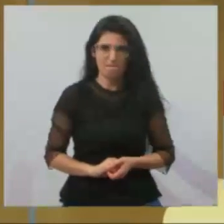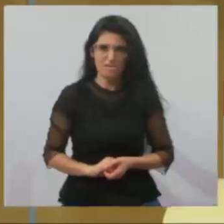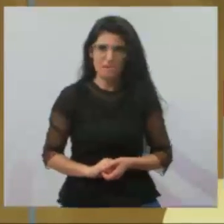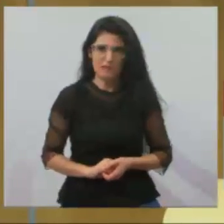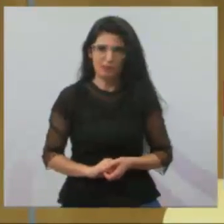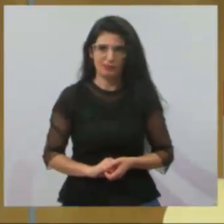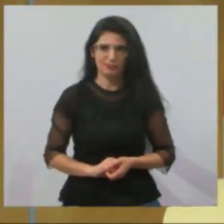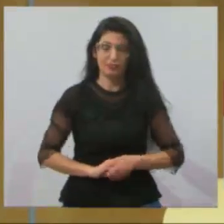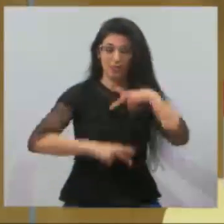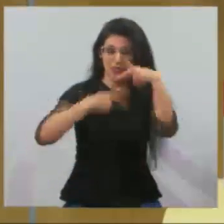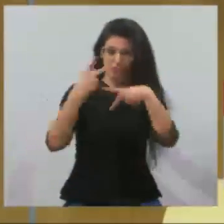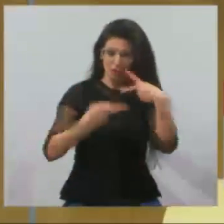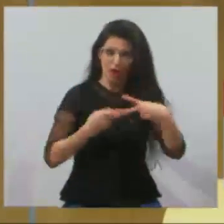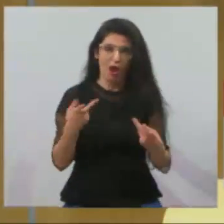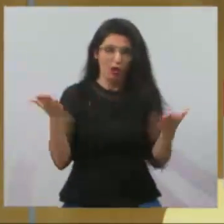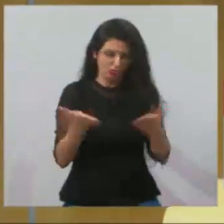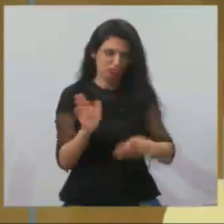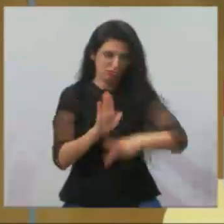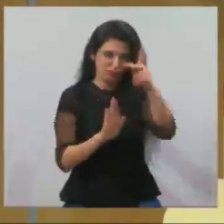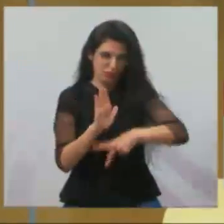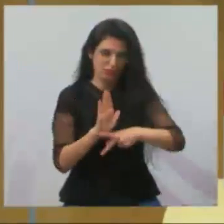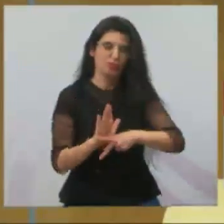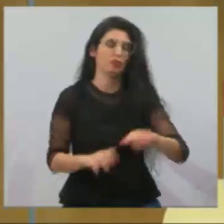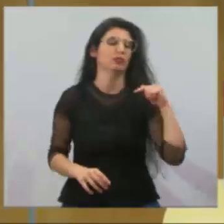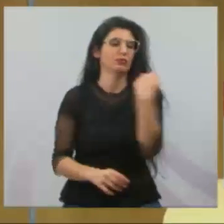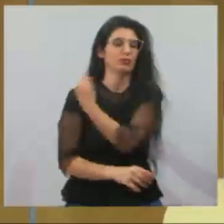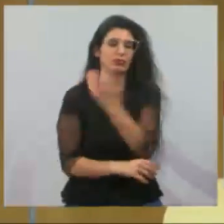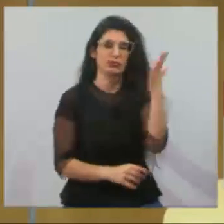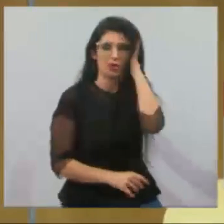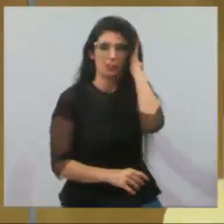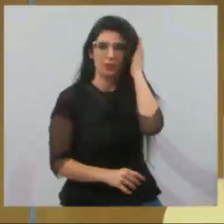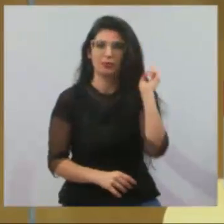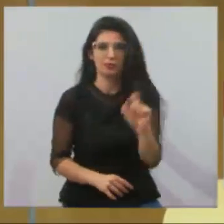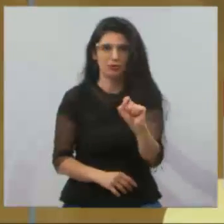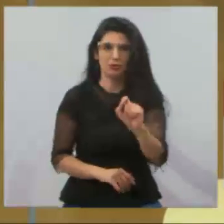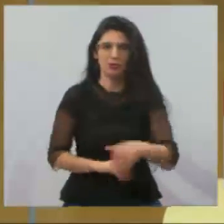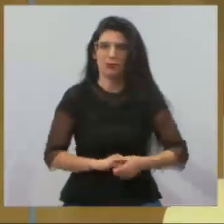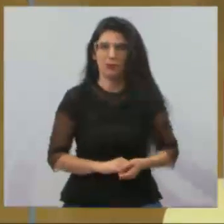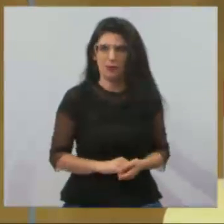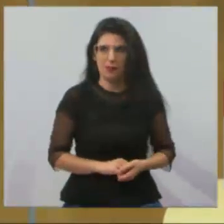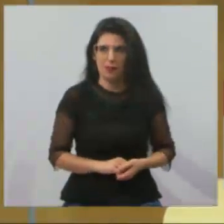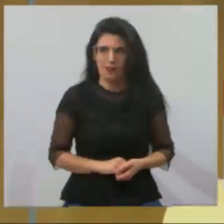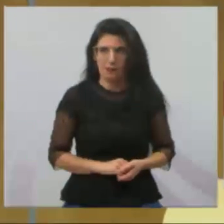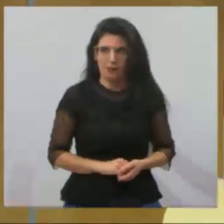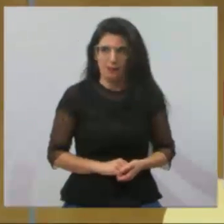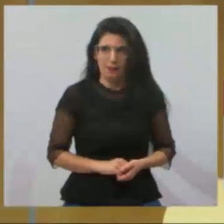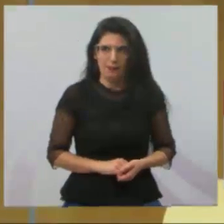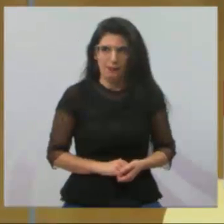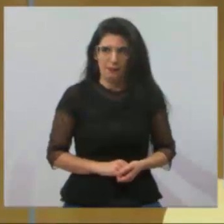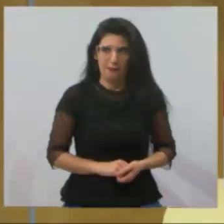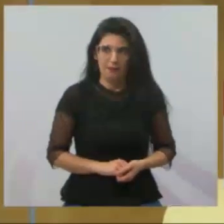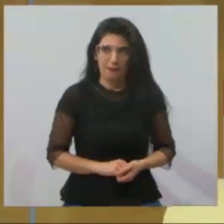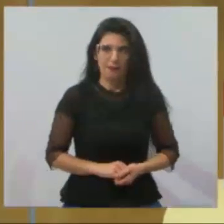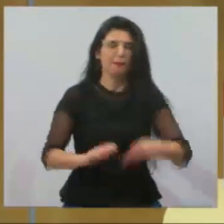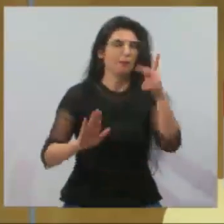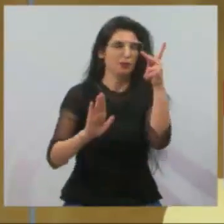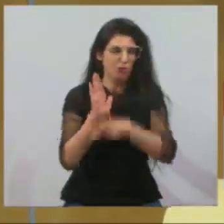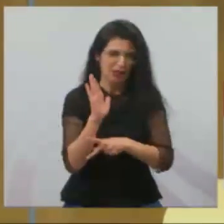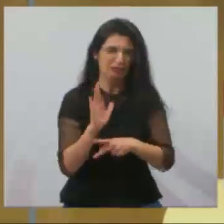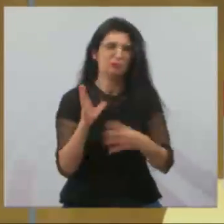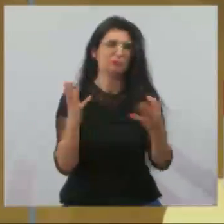Eu quero falar um pouco aqui desse projeto, porque nós sabemos que, na realidade, sem sombra de dúvida, é um projeto